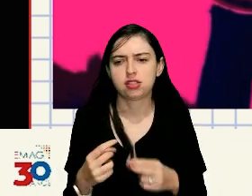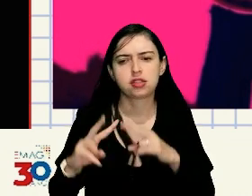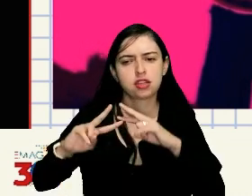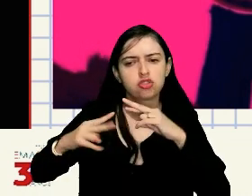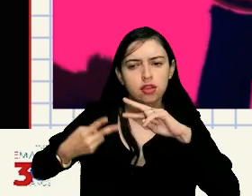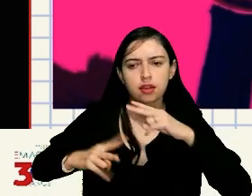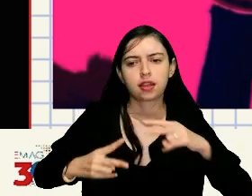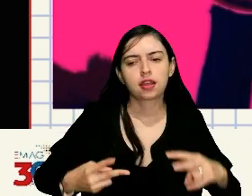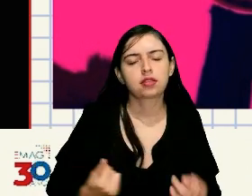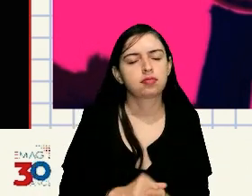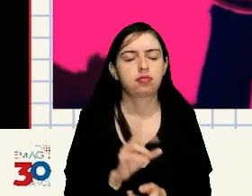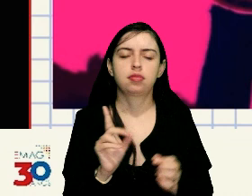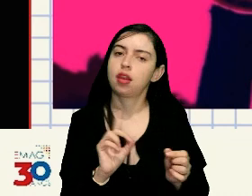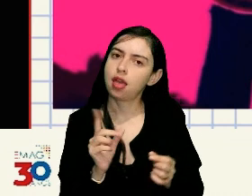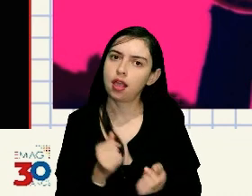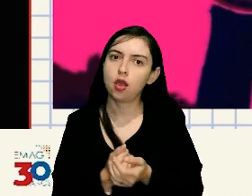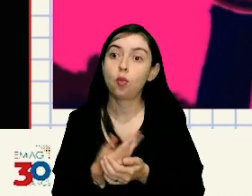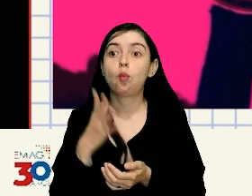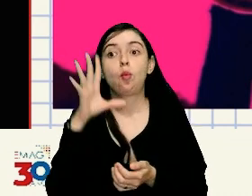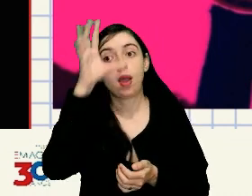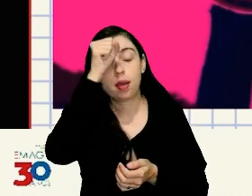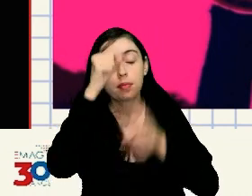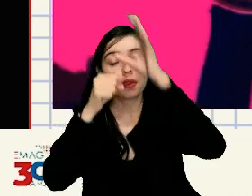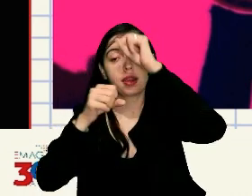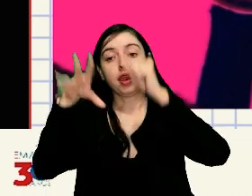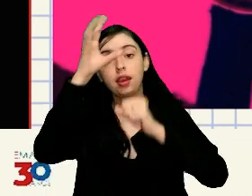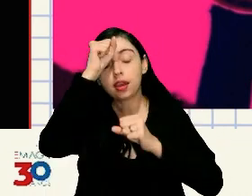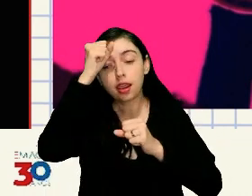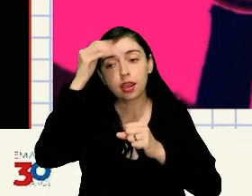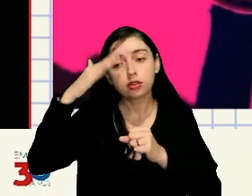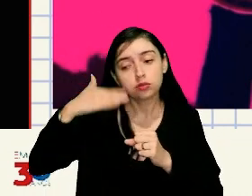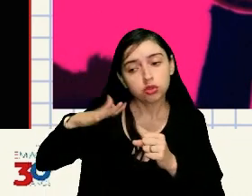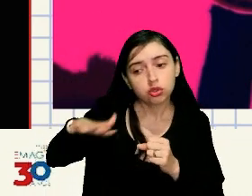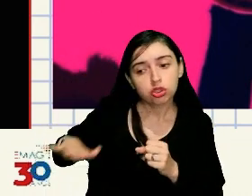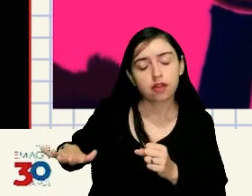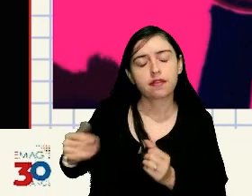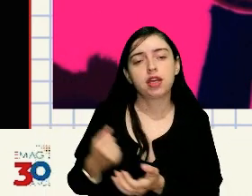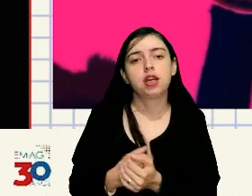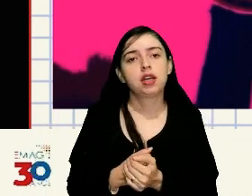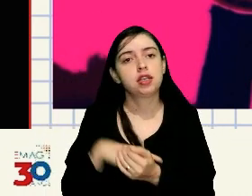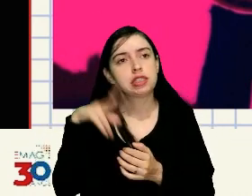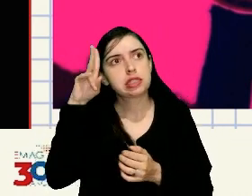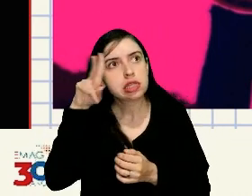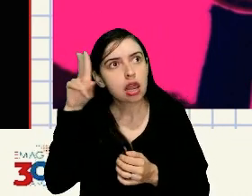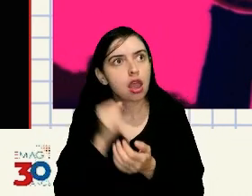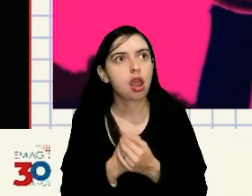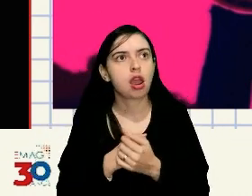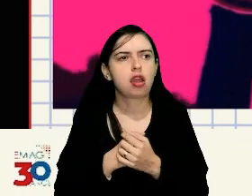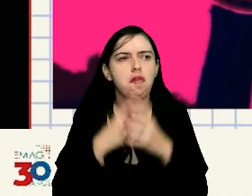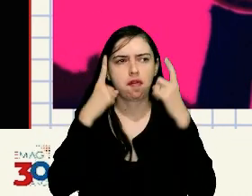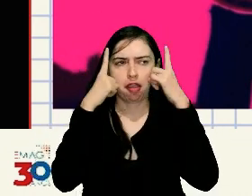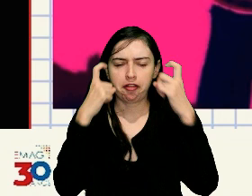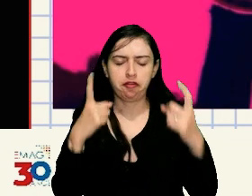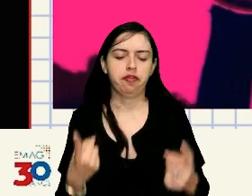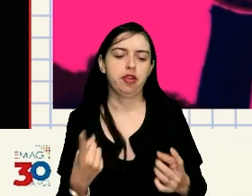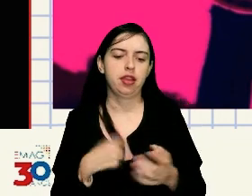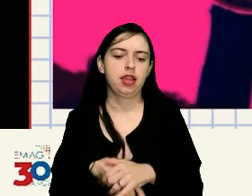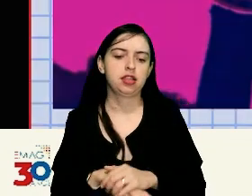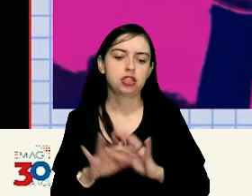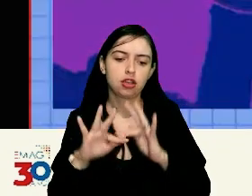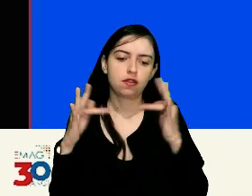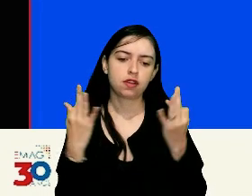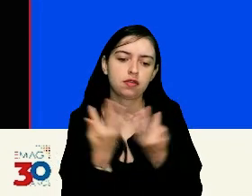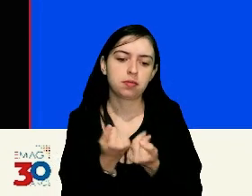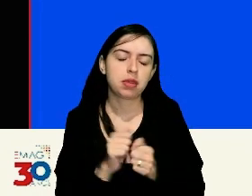violência é uma ferramenta eficaz de solucionar problemas e problemas inclusive familiares, né? Com os nossos filhos. Então